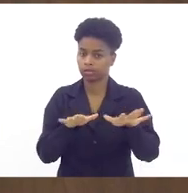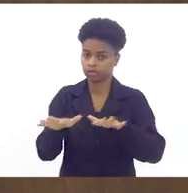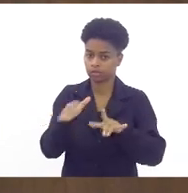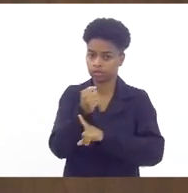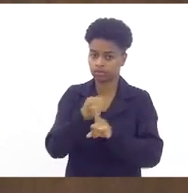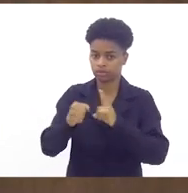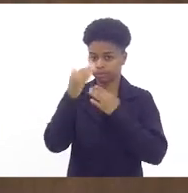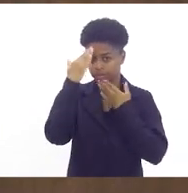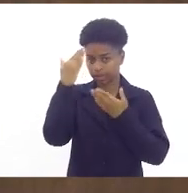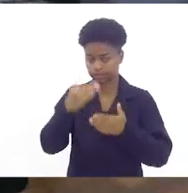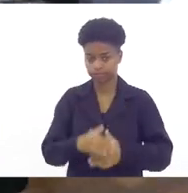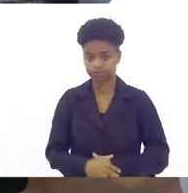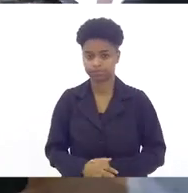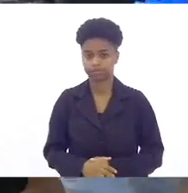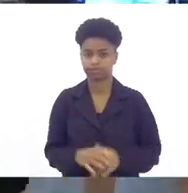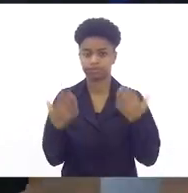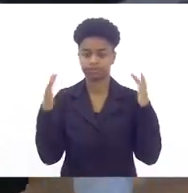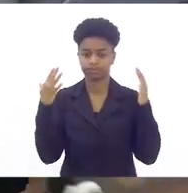Muito obrigado